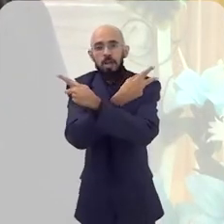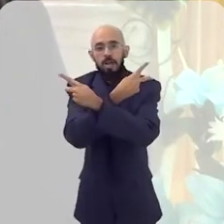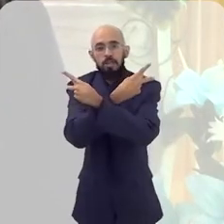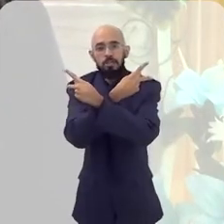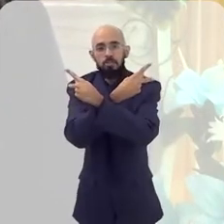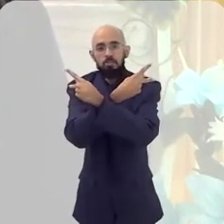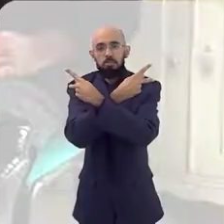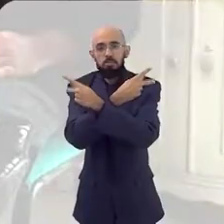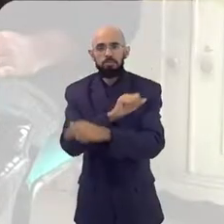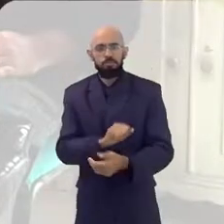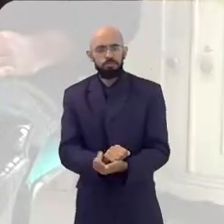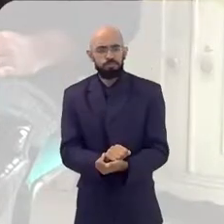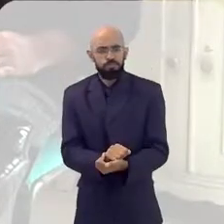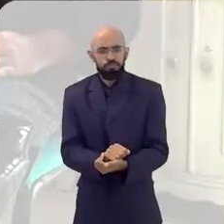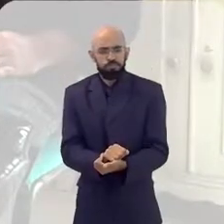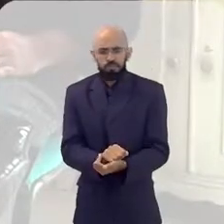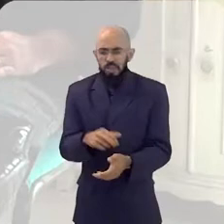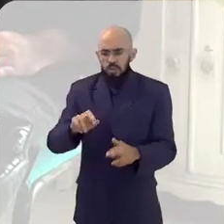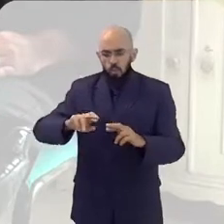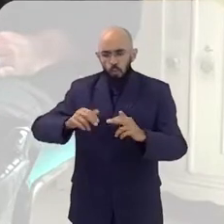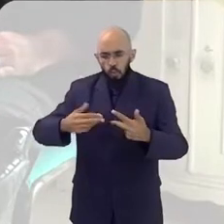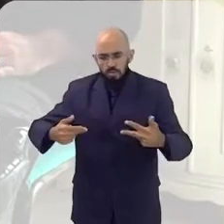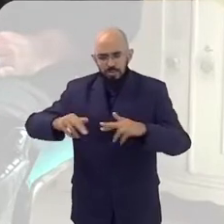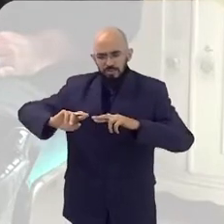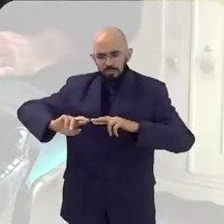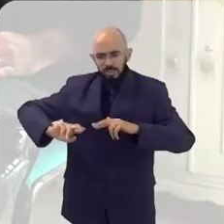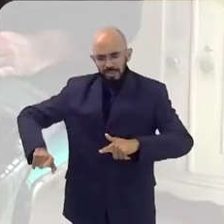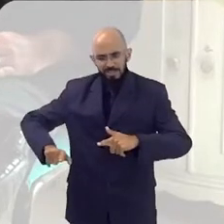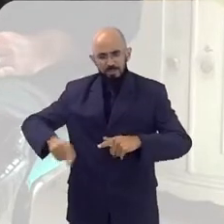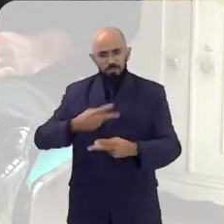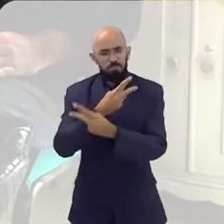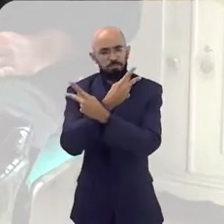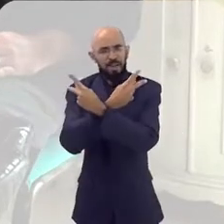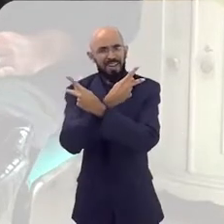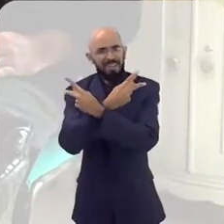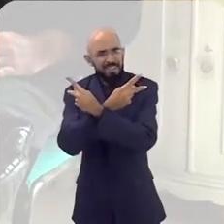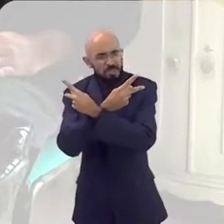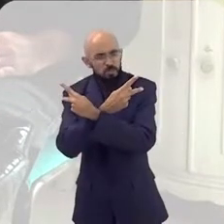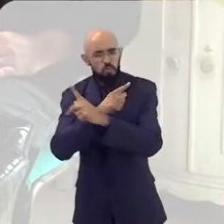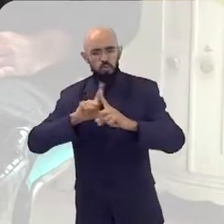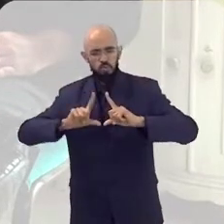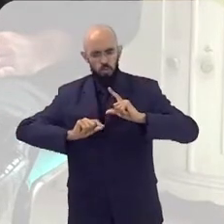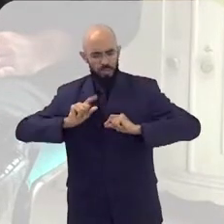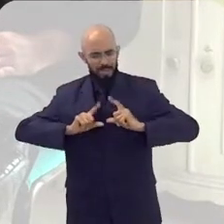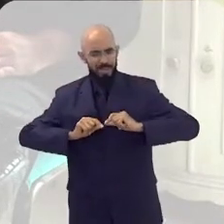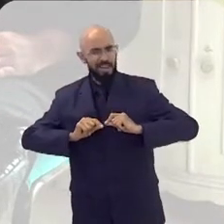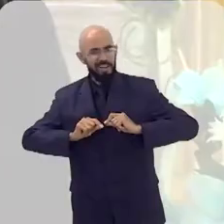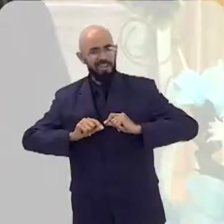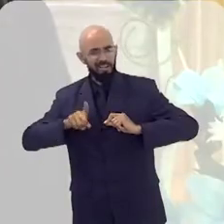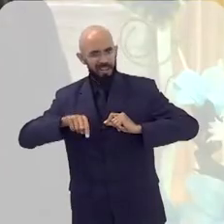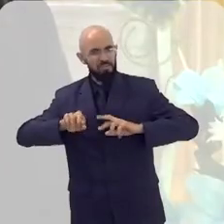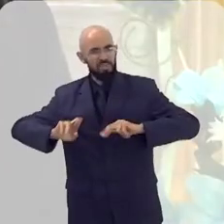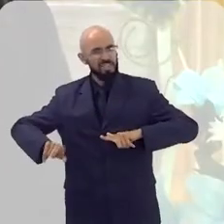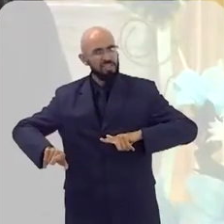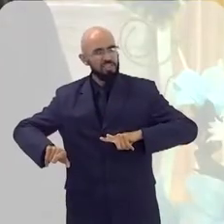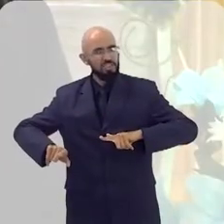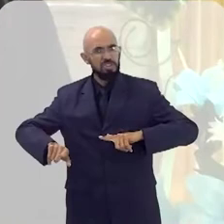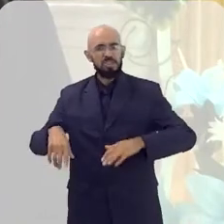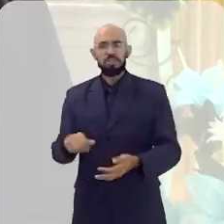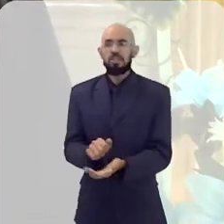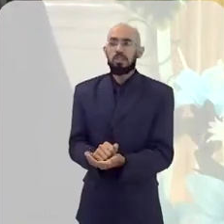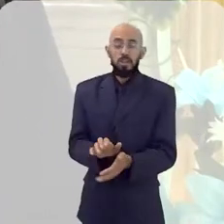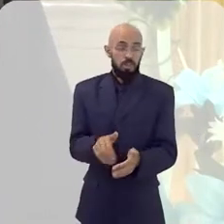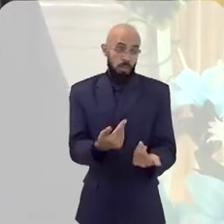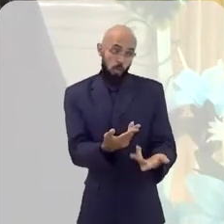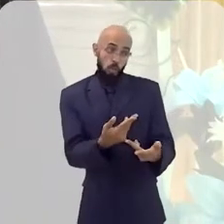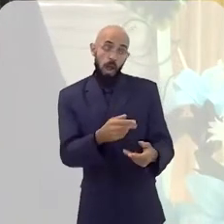paganismo antigo. São coisas diferentes, paganismo e Wicca, ou não?